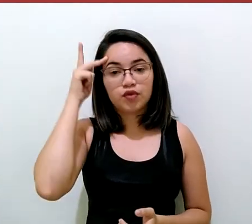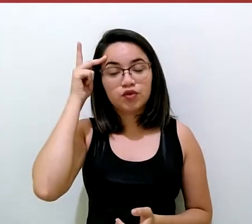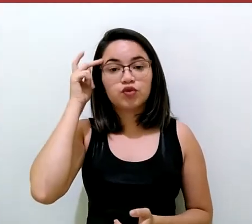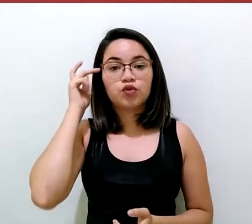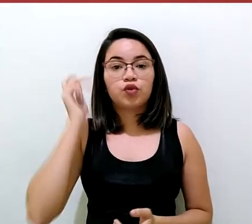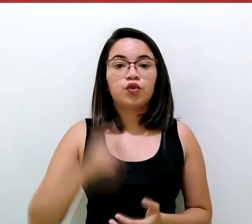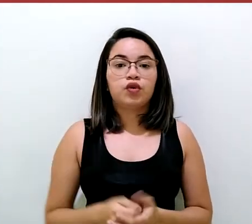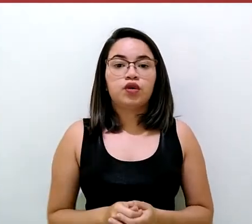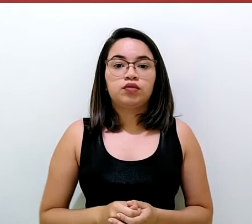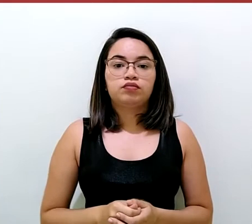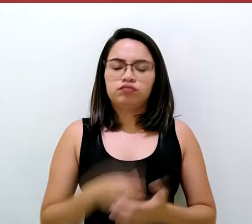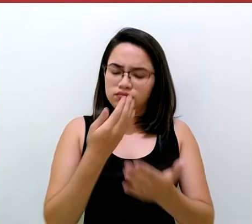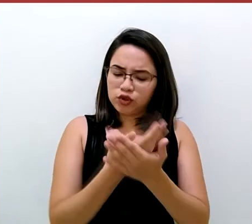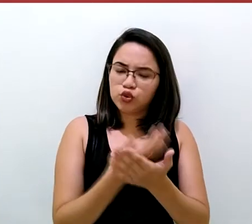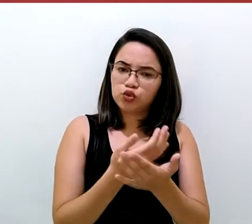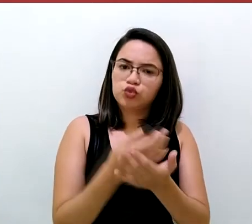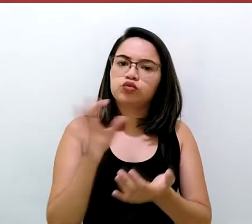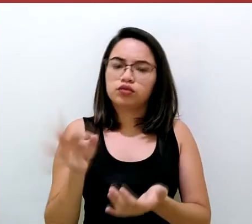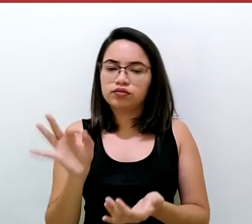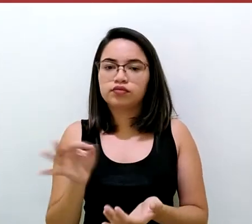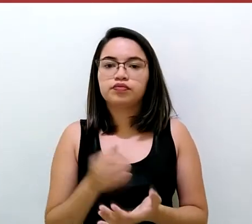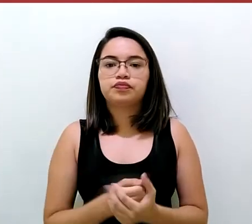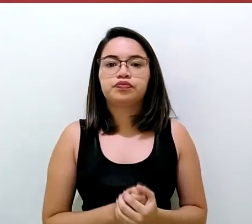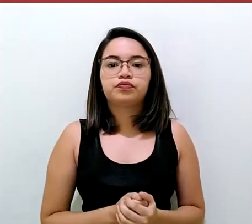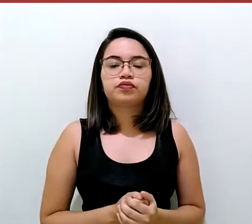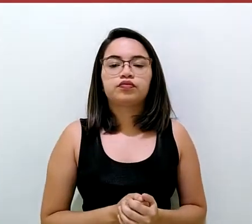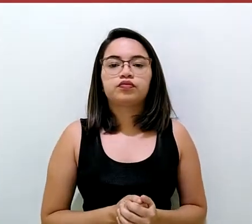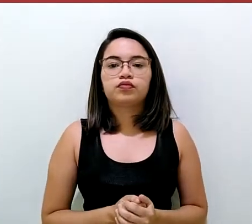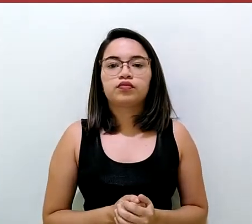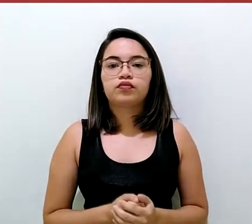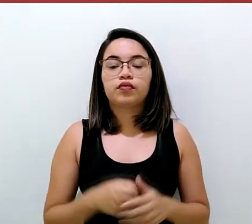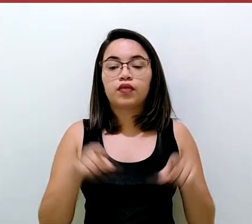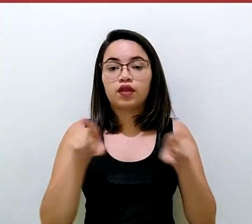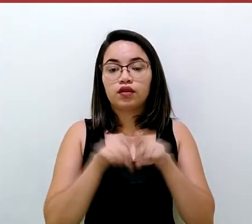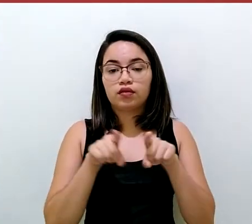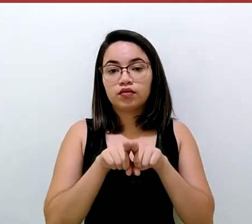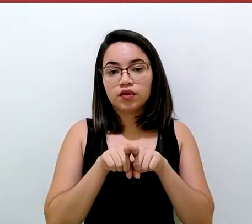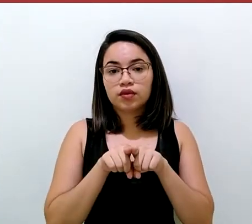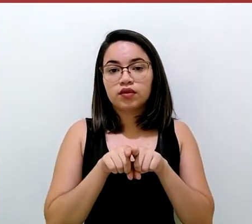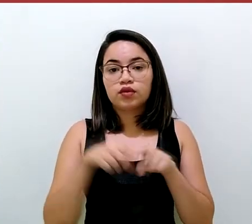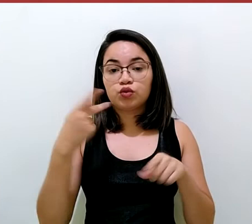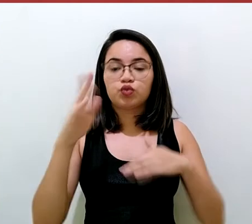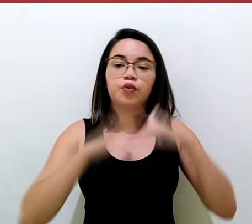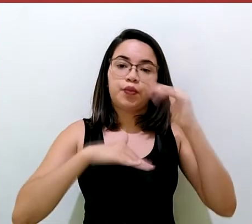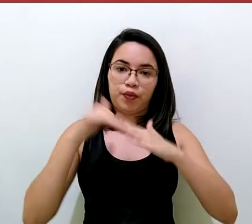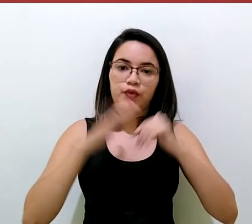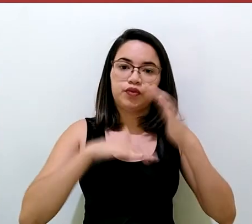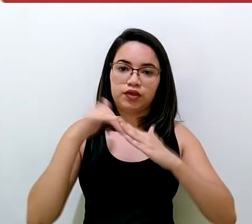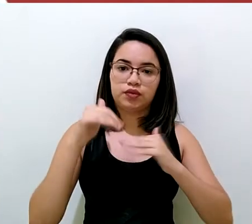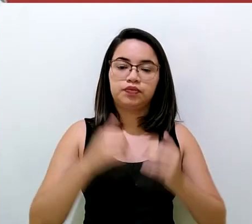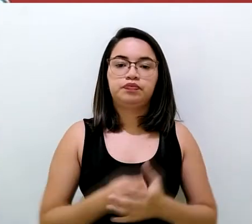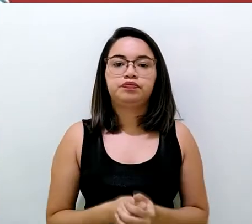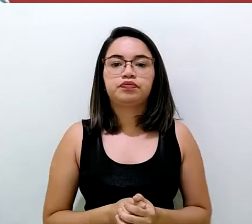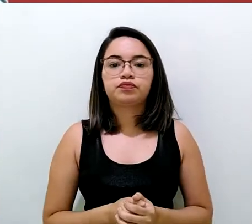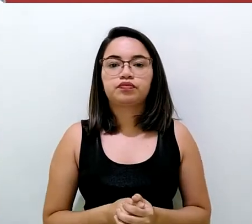uma pessoa disciplinada nos seus estudos e no exercício da sua